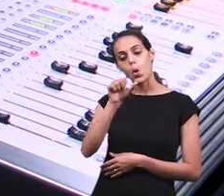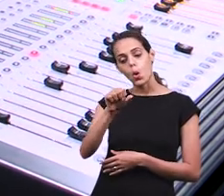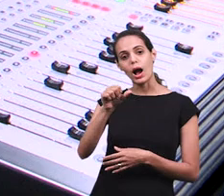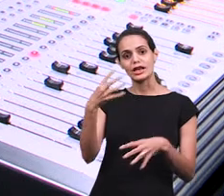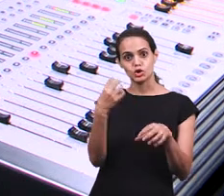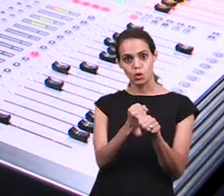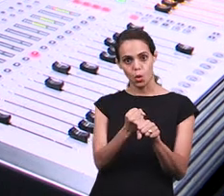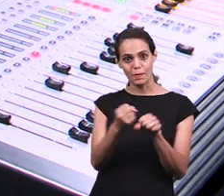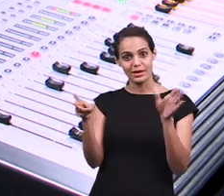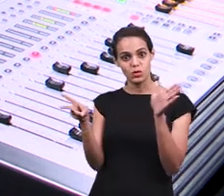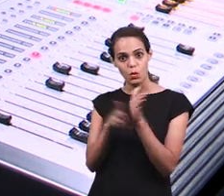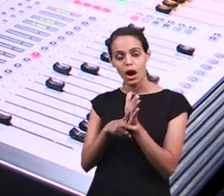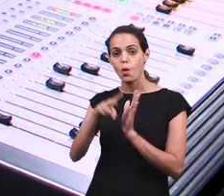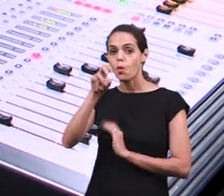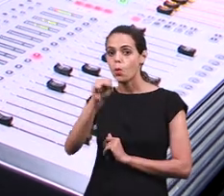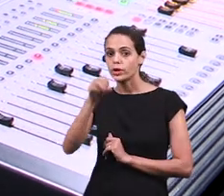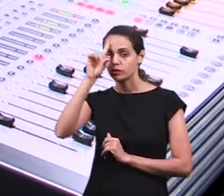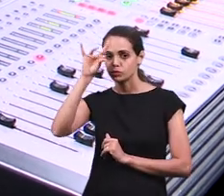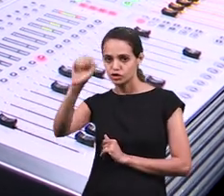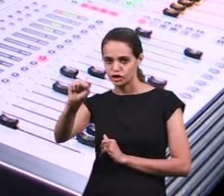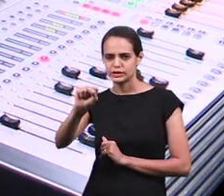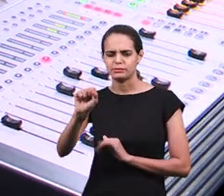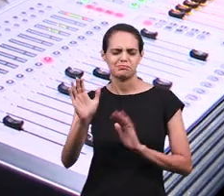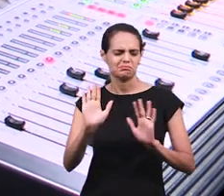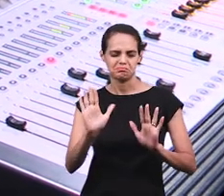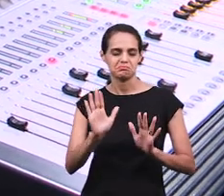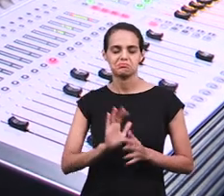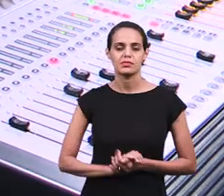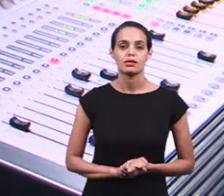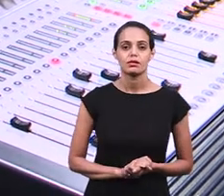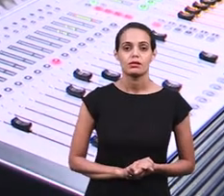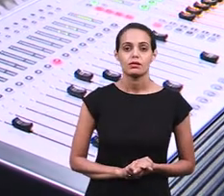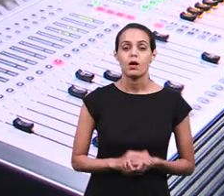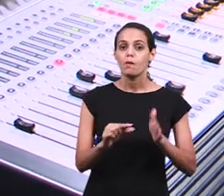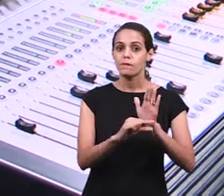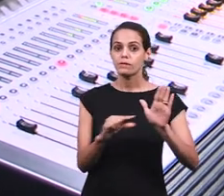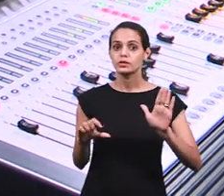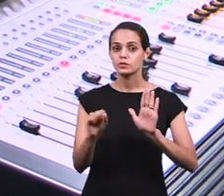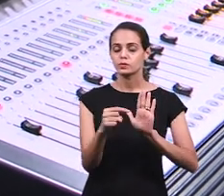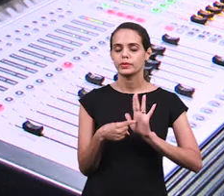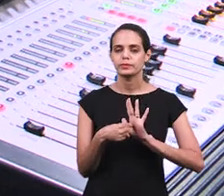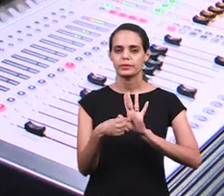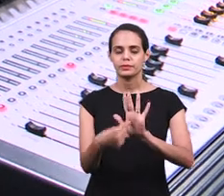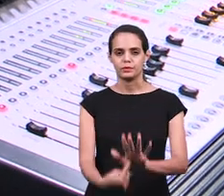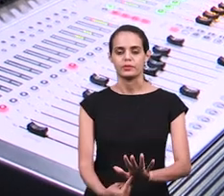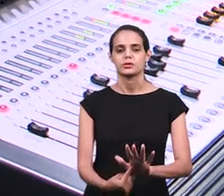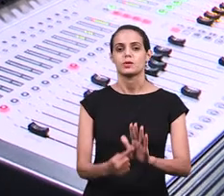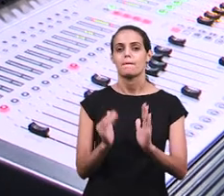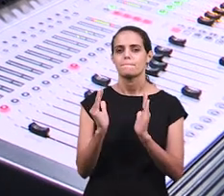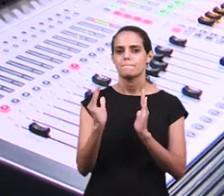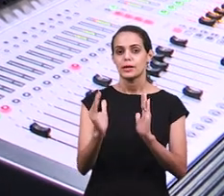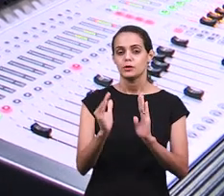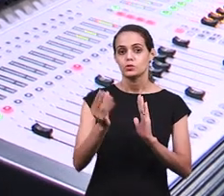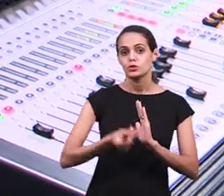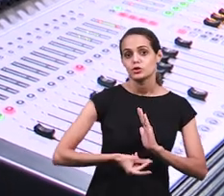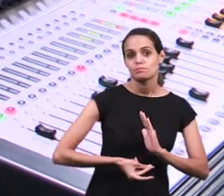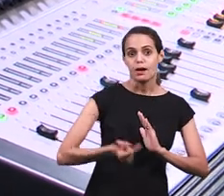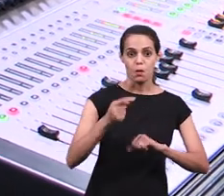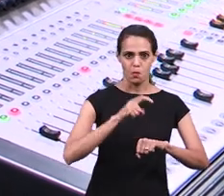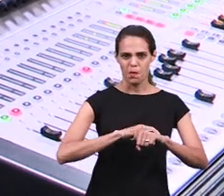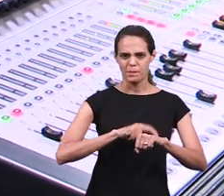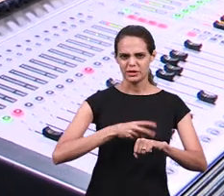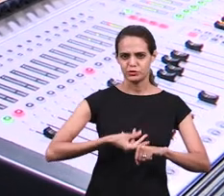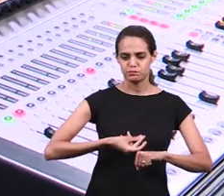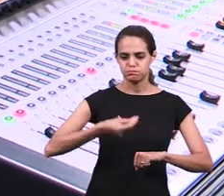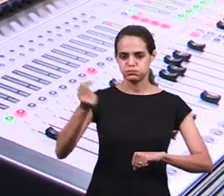se preocupe com isso. Agora, não esquecendo também do verso 8, que fala do momento da saída do Egito, quando ali